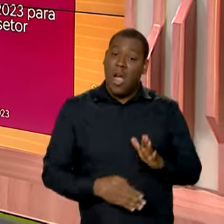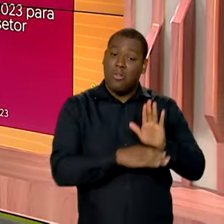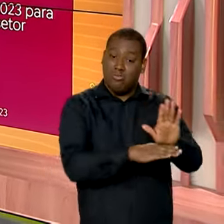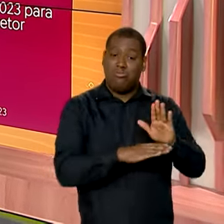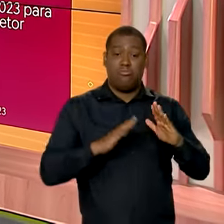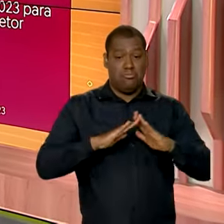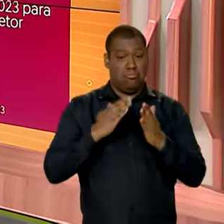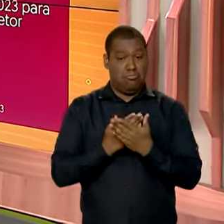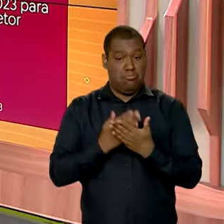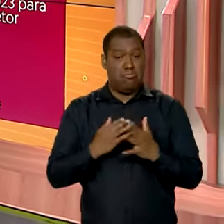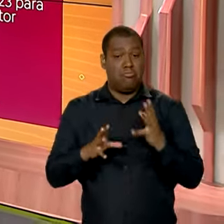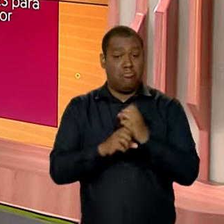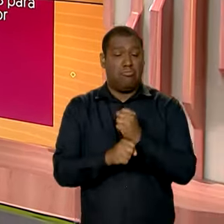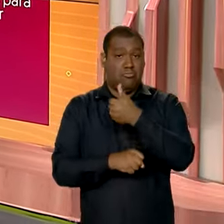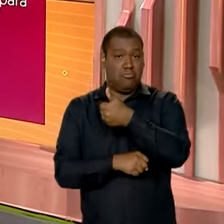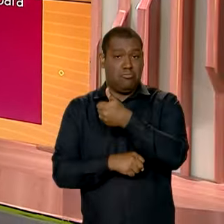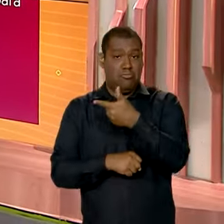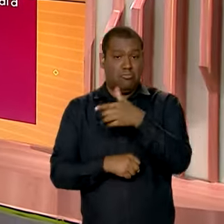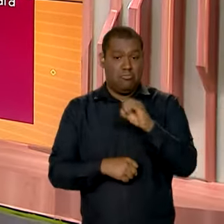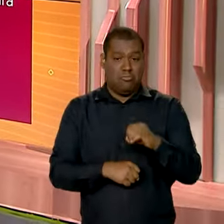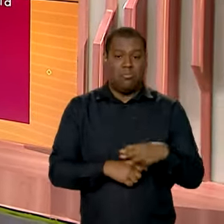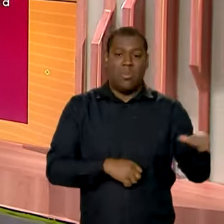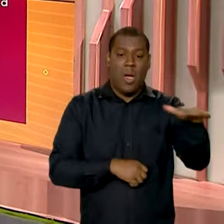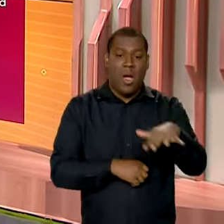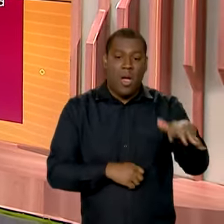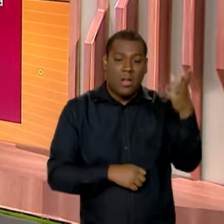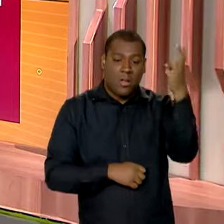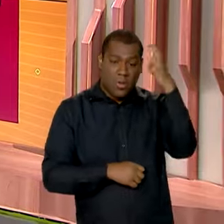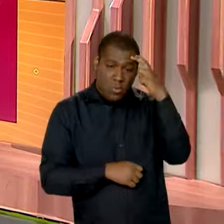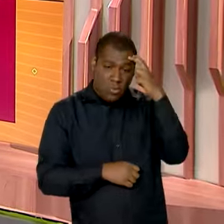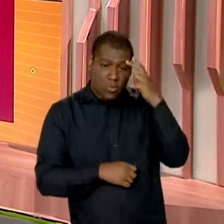olha só. E na área da cultura,